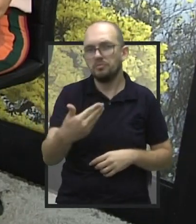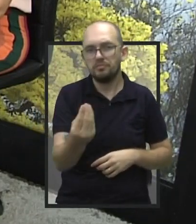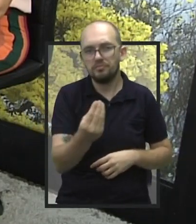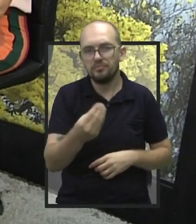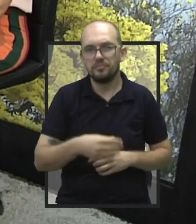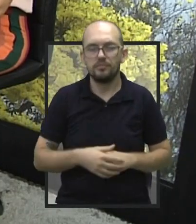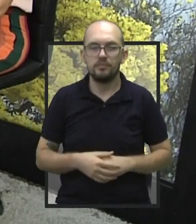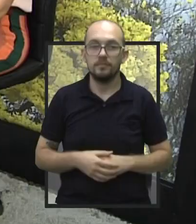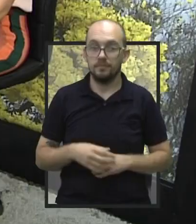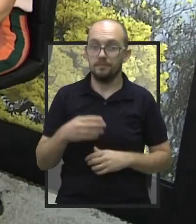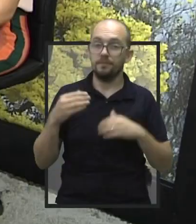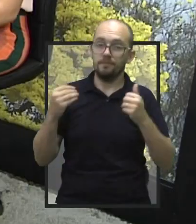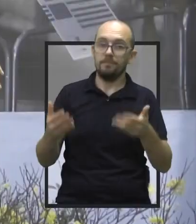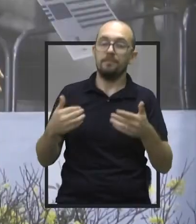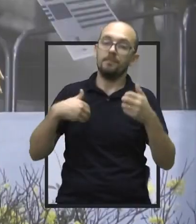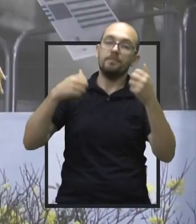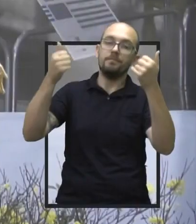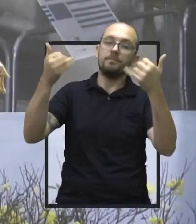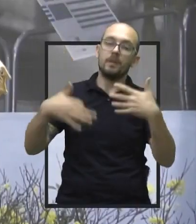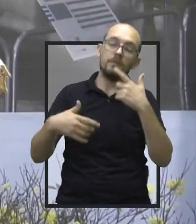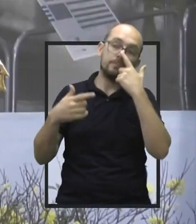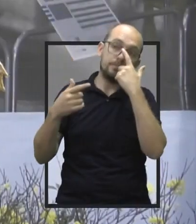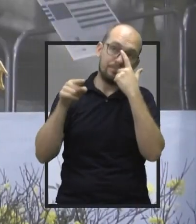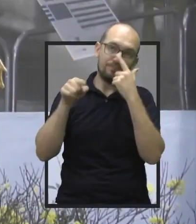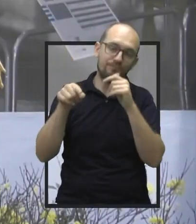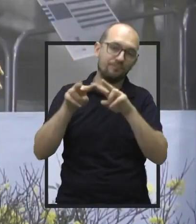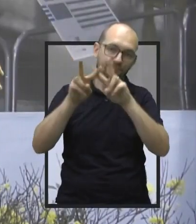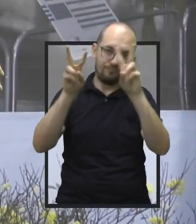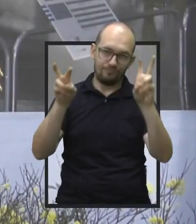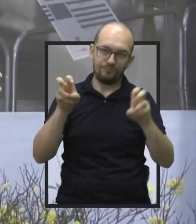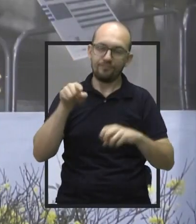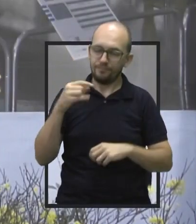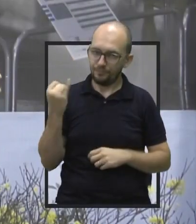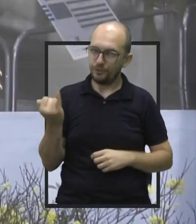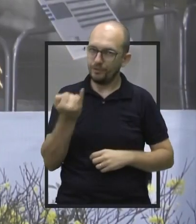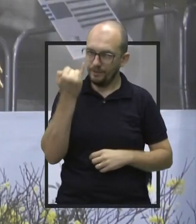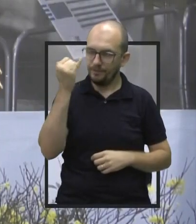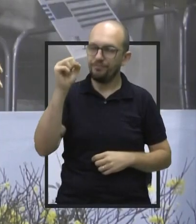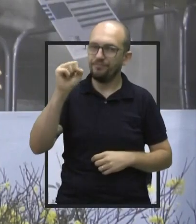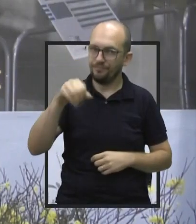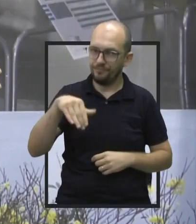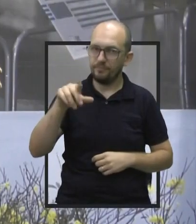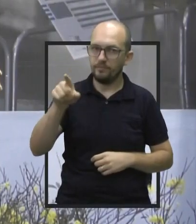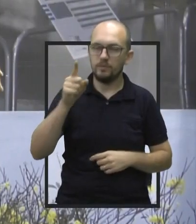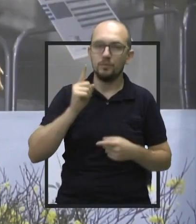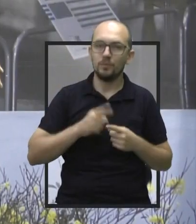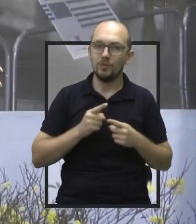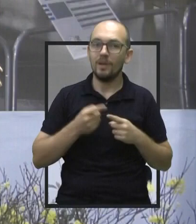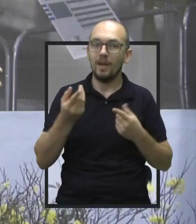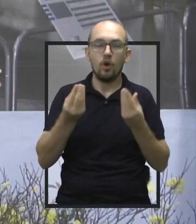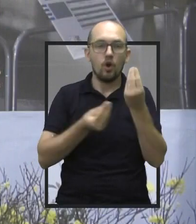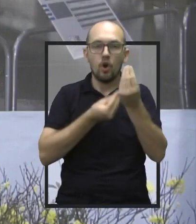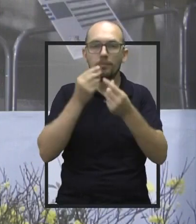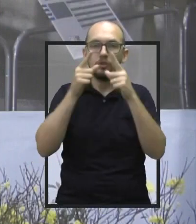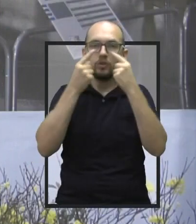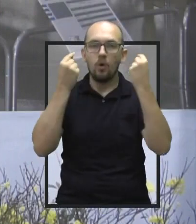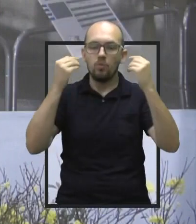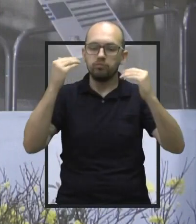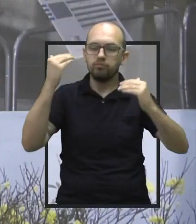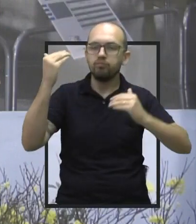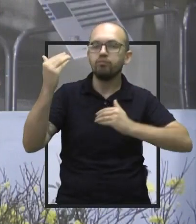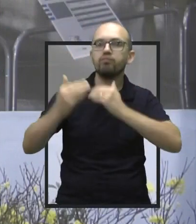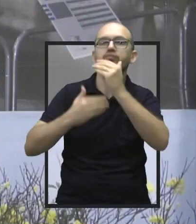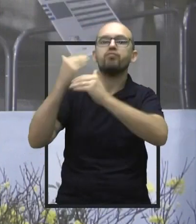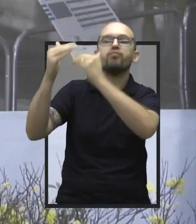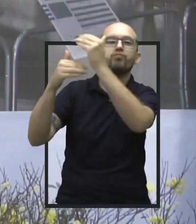frente? Então, Ângelo, esse assunto é um assunto muito importante porque visa aí o crescimento da nossa cidade, né? E